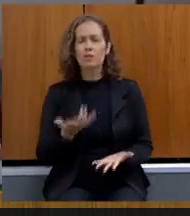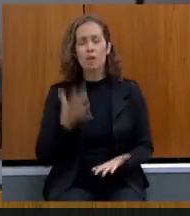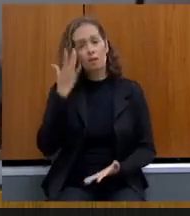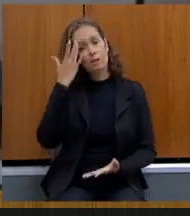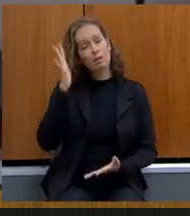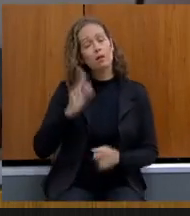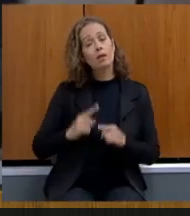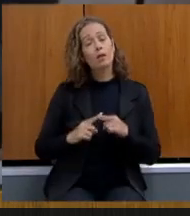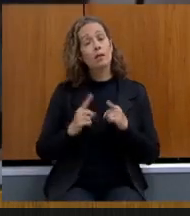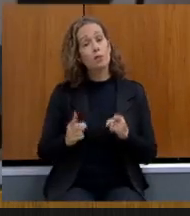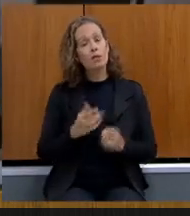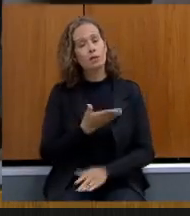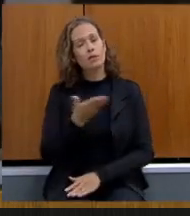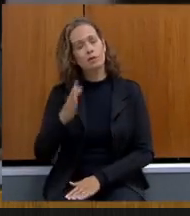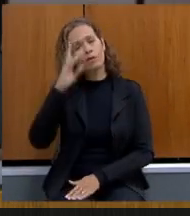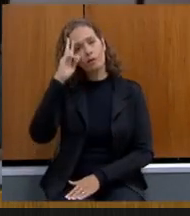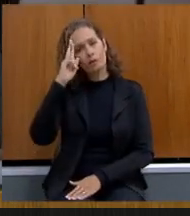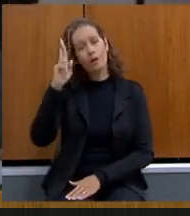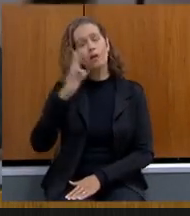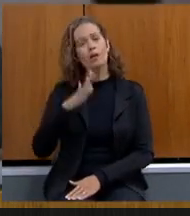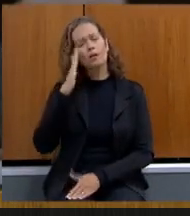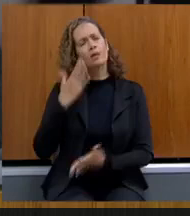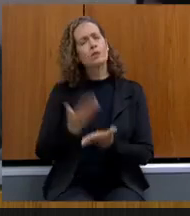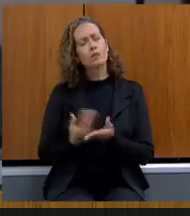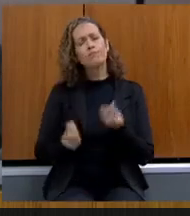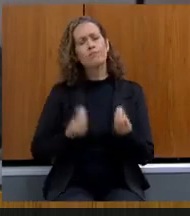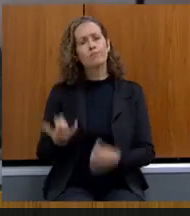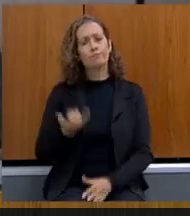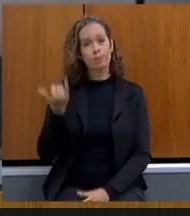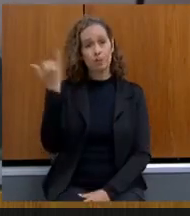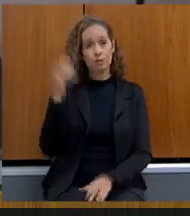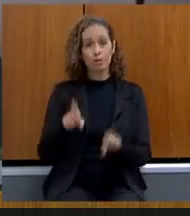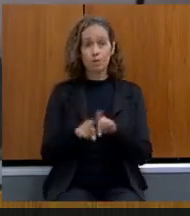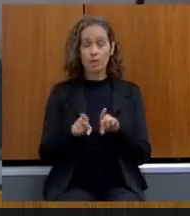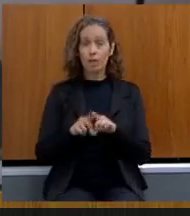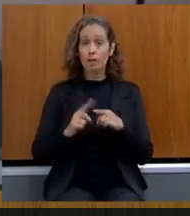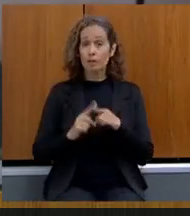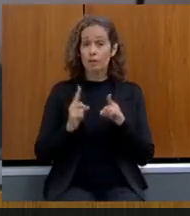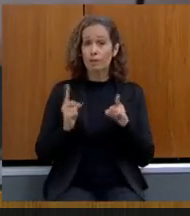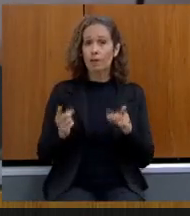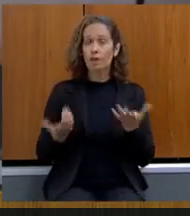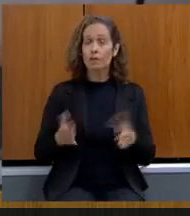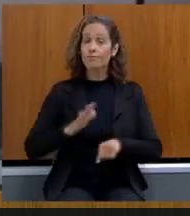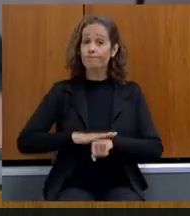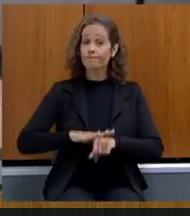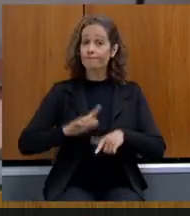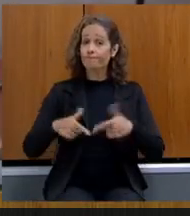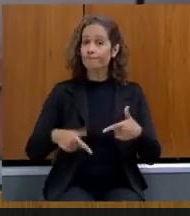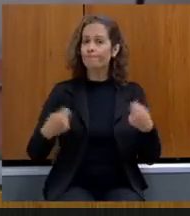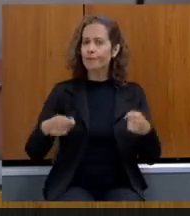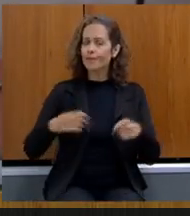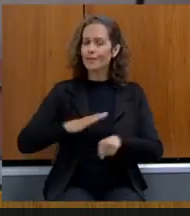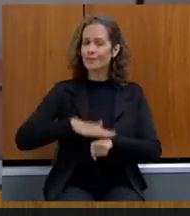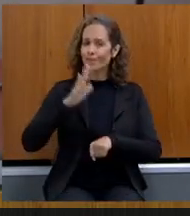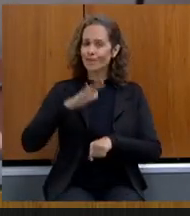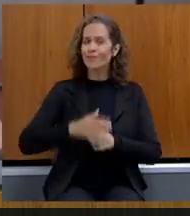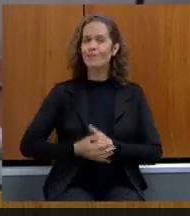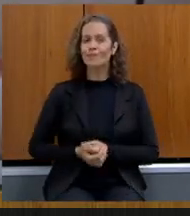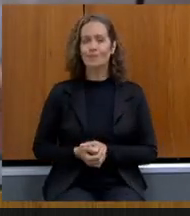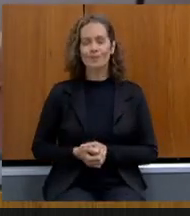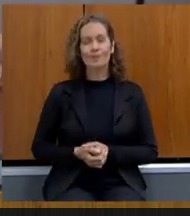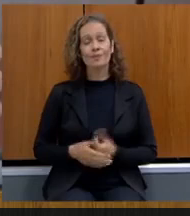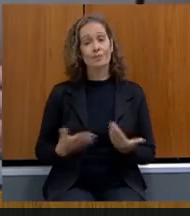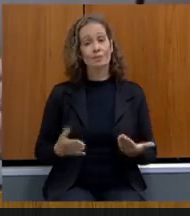que o senhor acredita também o quão importante ele é mas é a que se fazer né Eu acho que